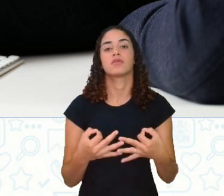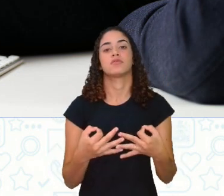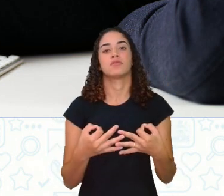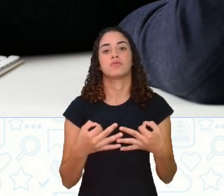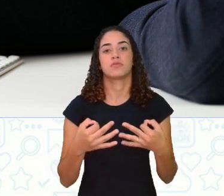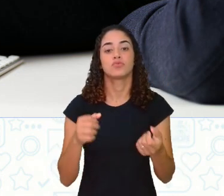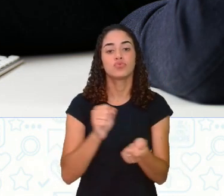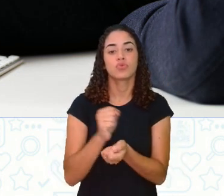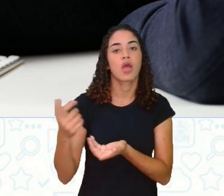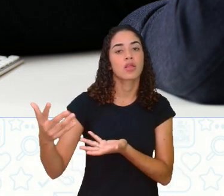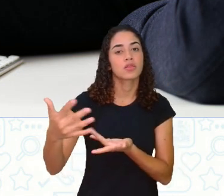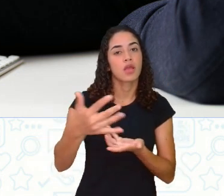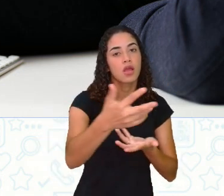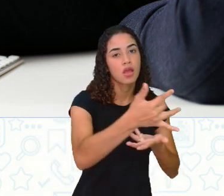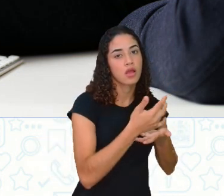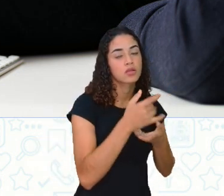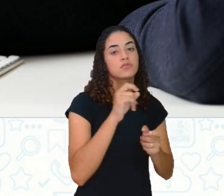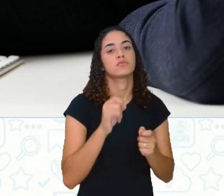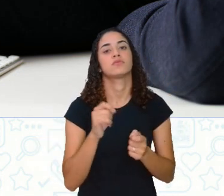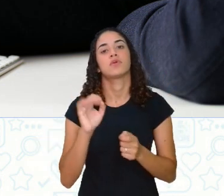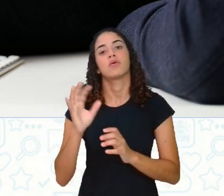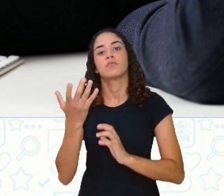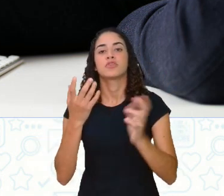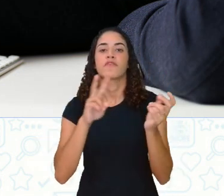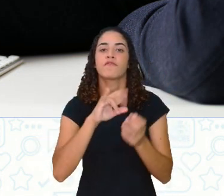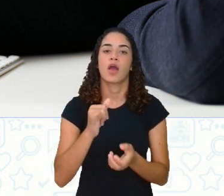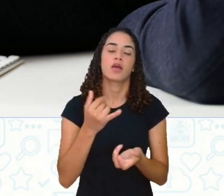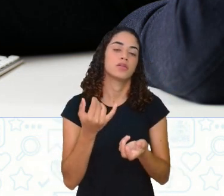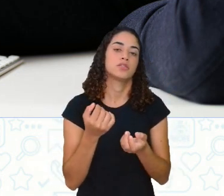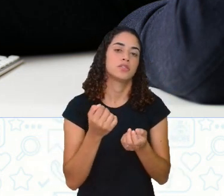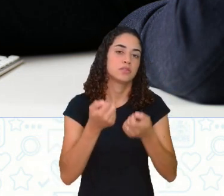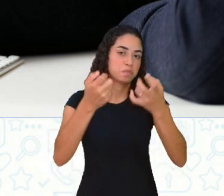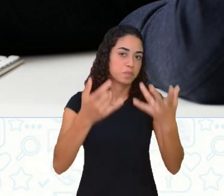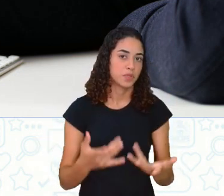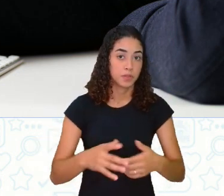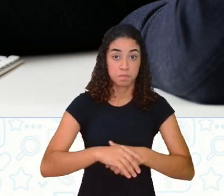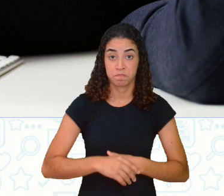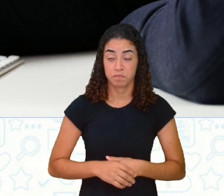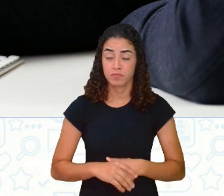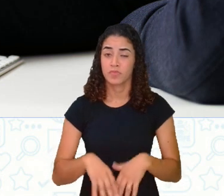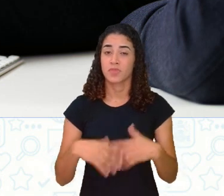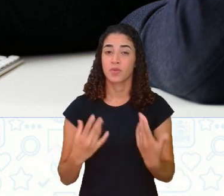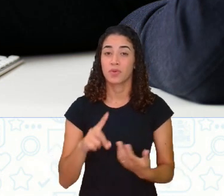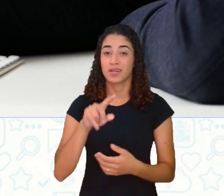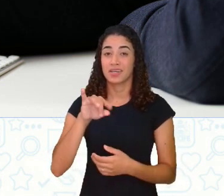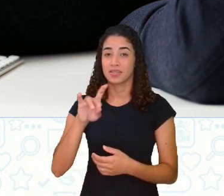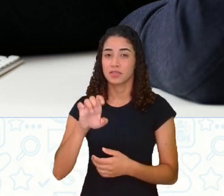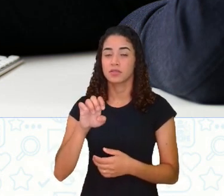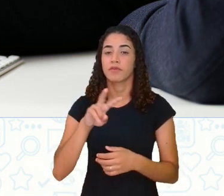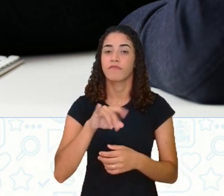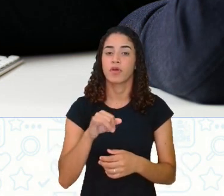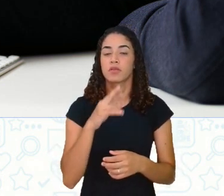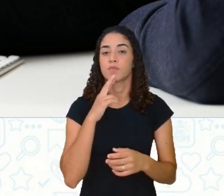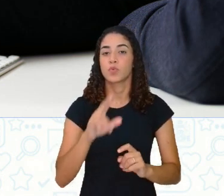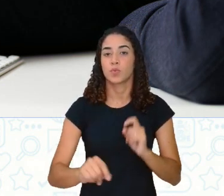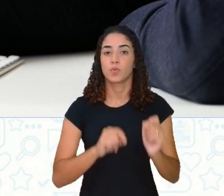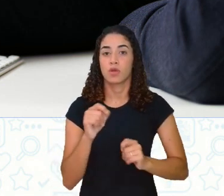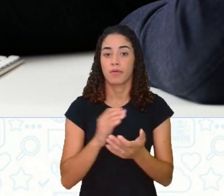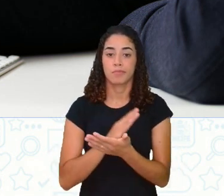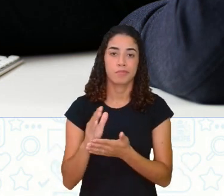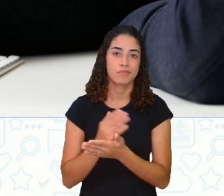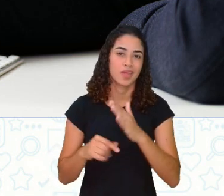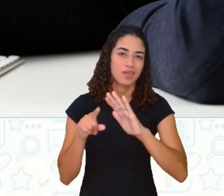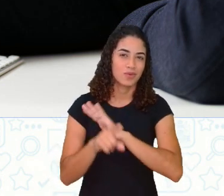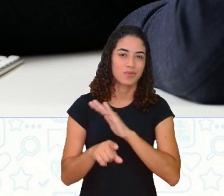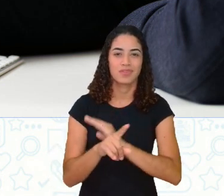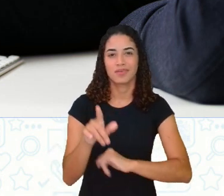os dados dos fatos a serem noticiados. Então, no lead, vai se responder muitas daquelas perguntas que a gente sabe que a